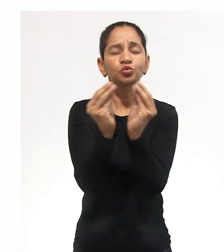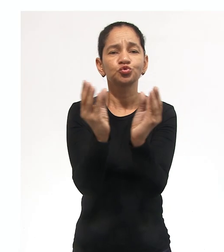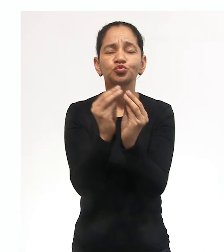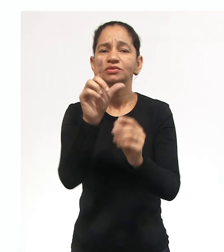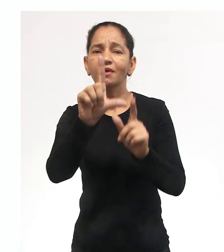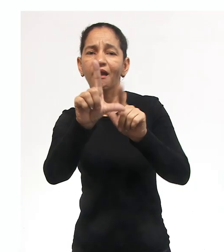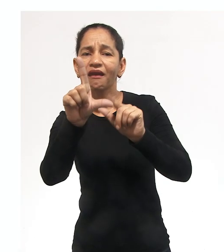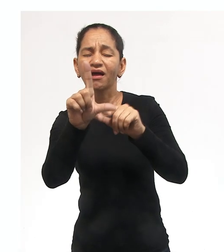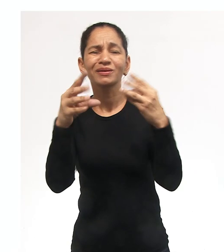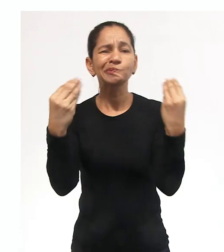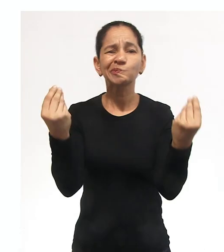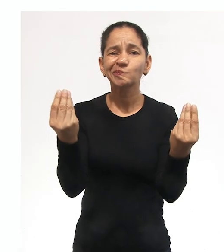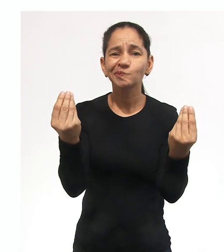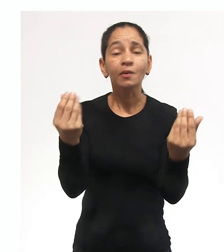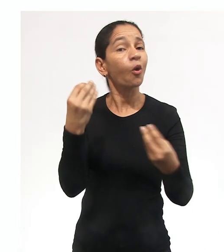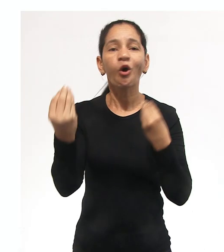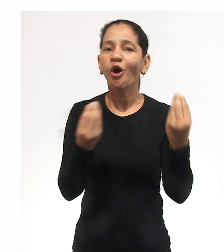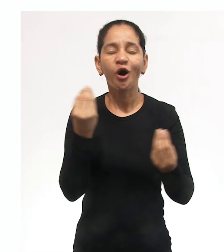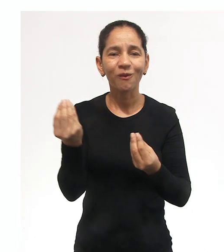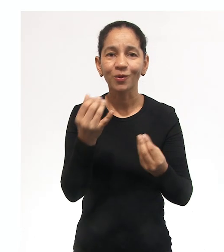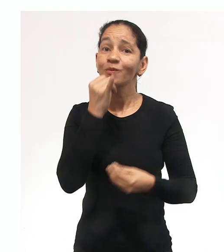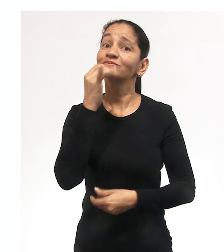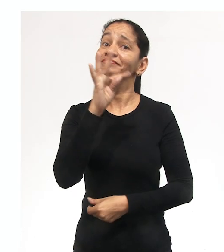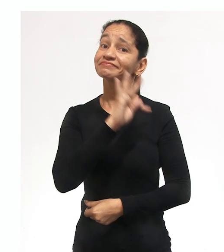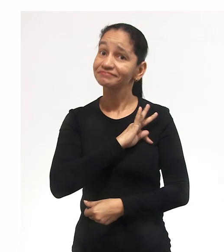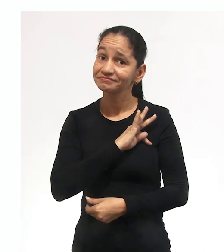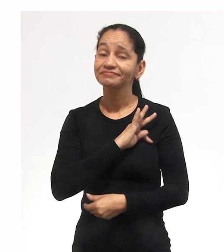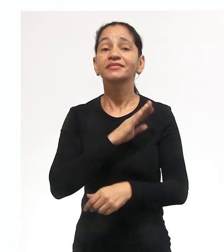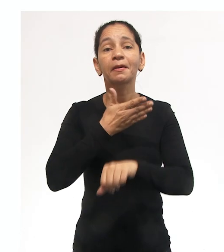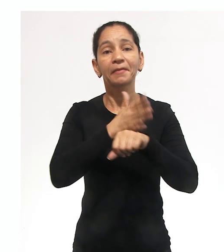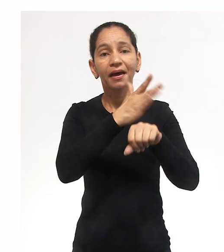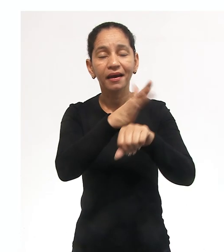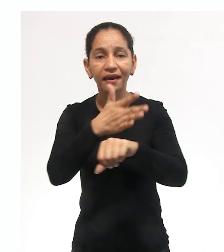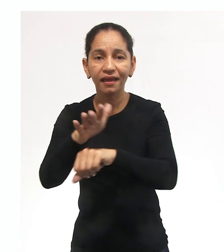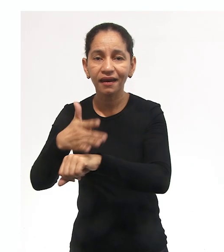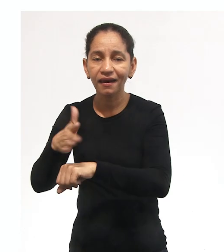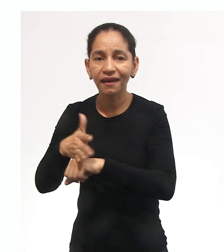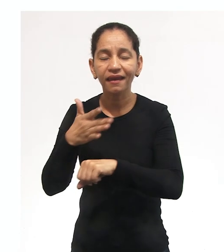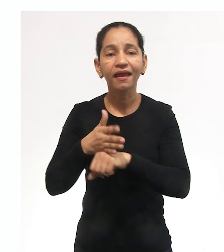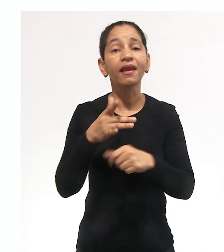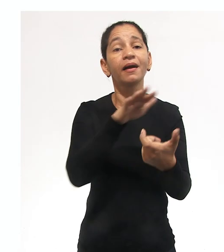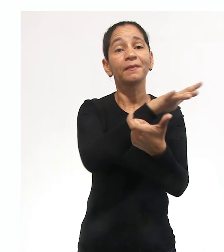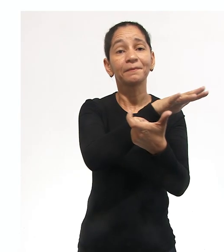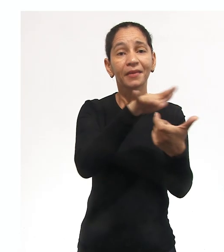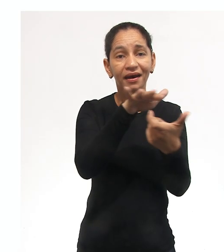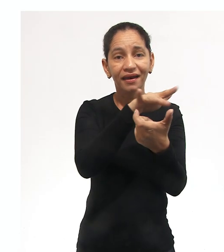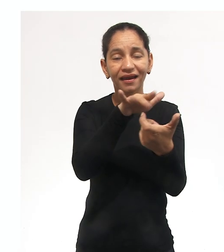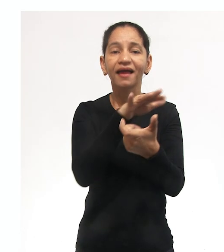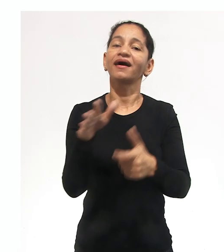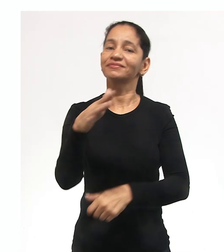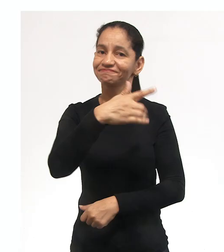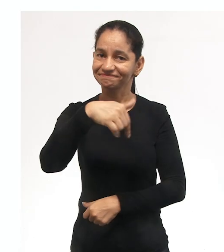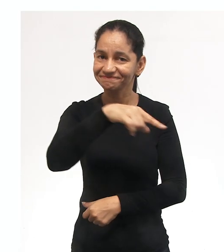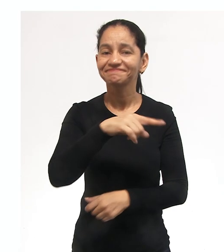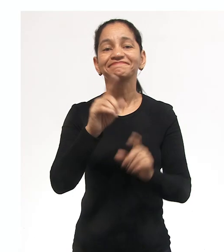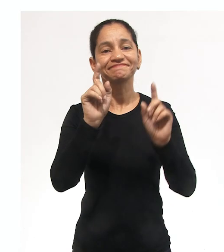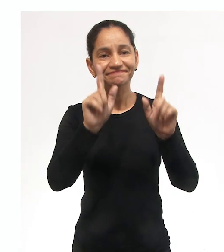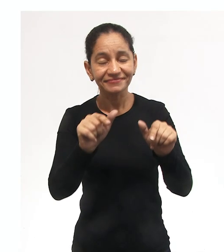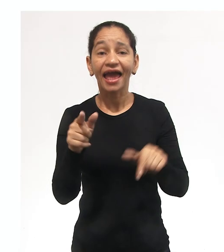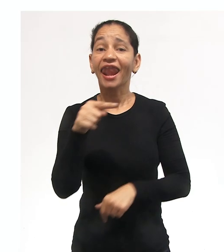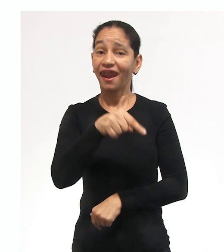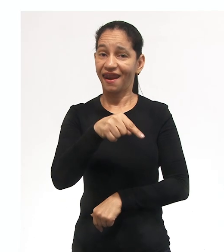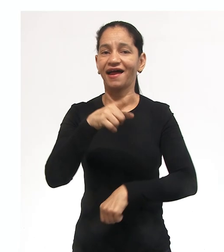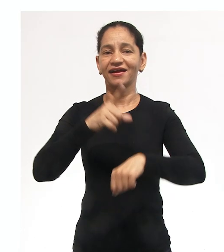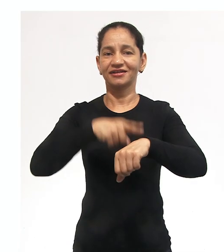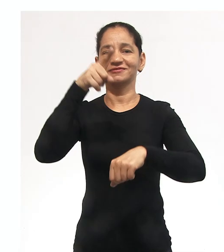sistema alfabético e ortográfico nas práticas sociais por meio do letramento, que é o desenvolvimento de